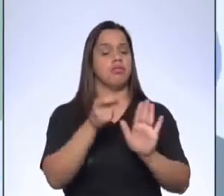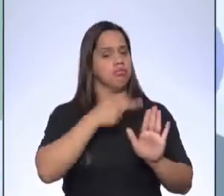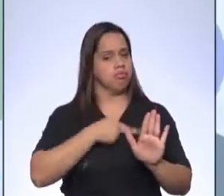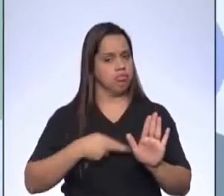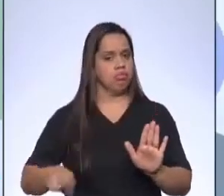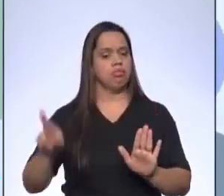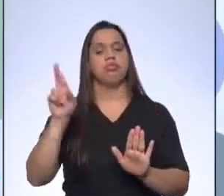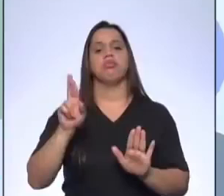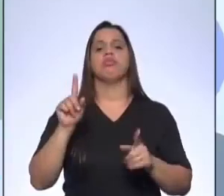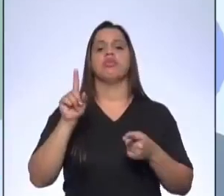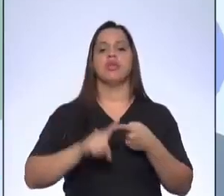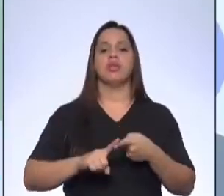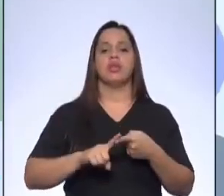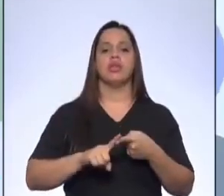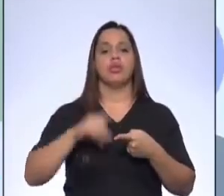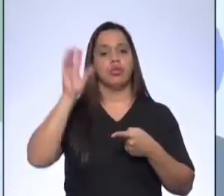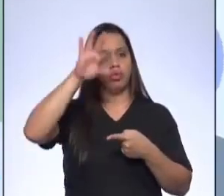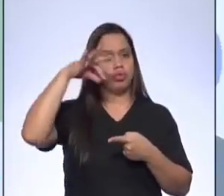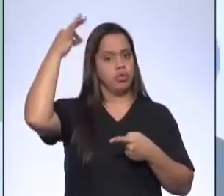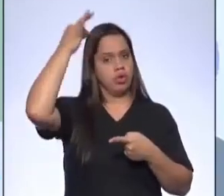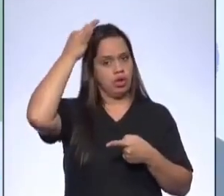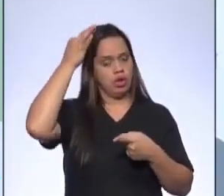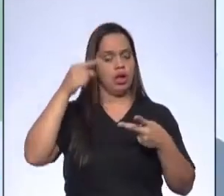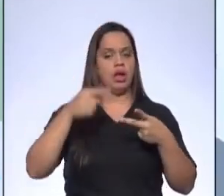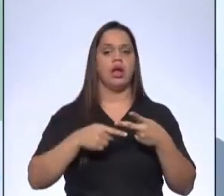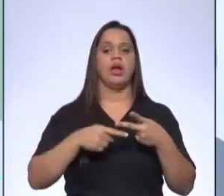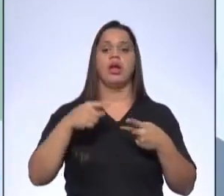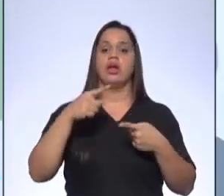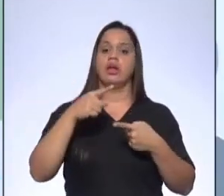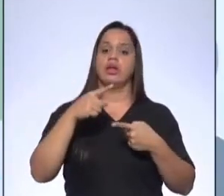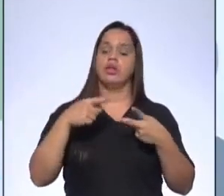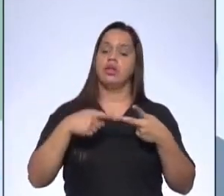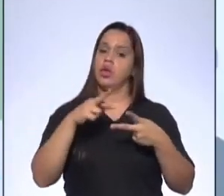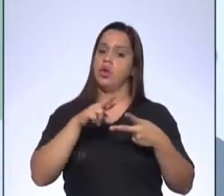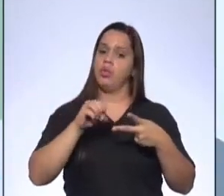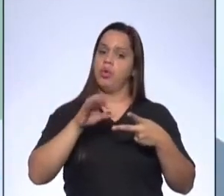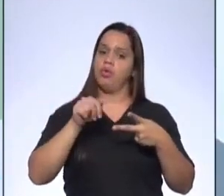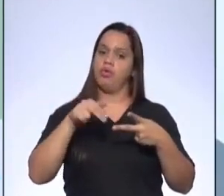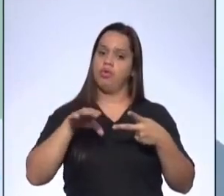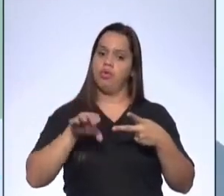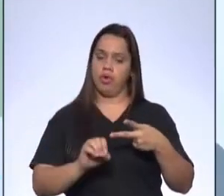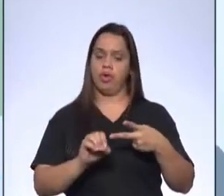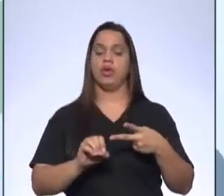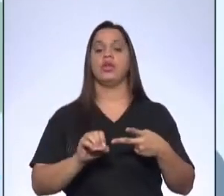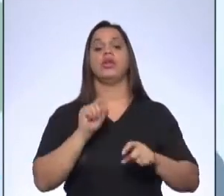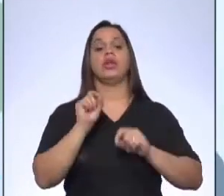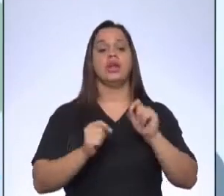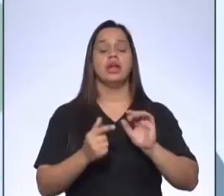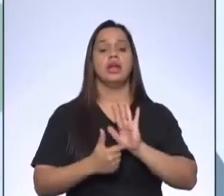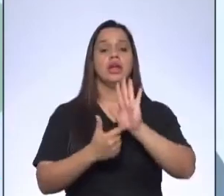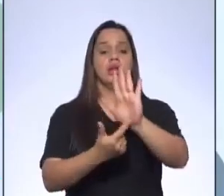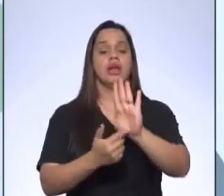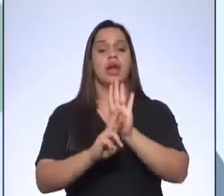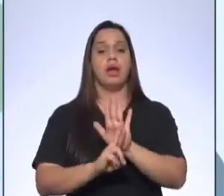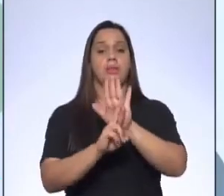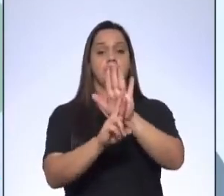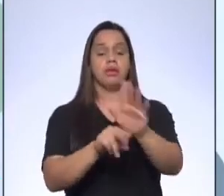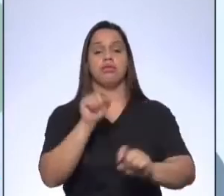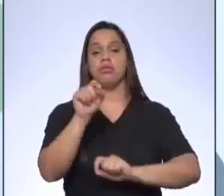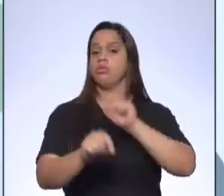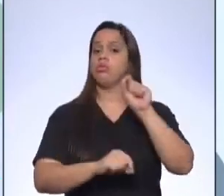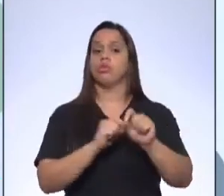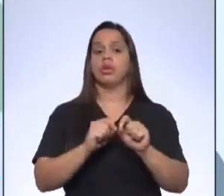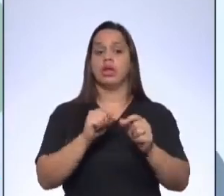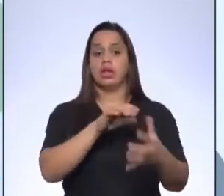religiosos envolvendo o sagrado e o profano. E dão uma representação